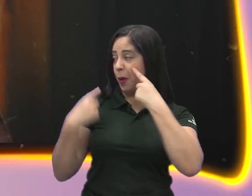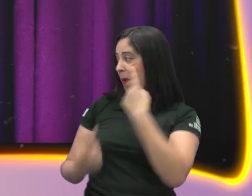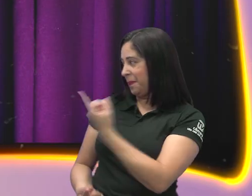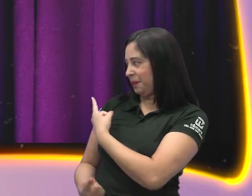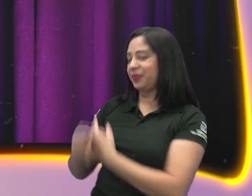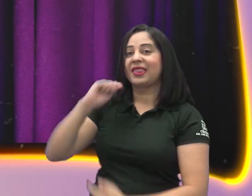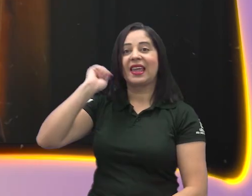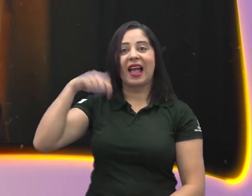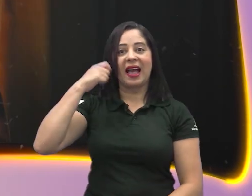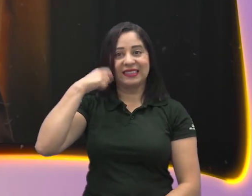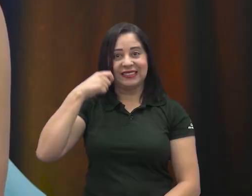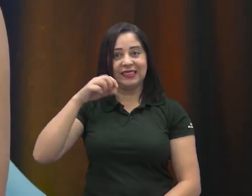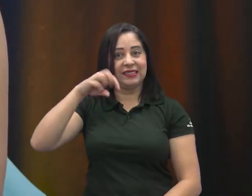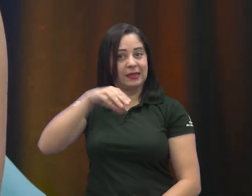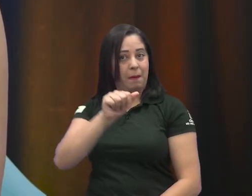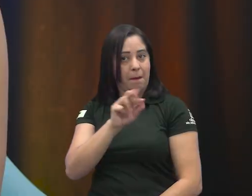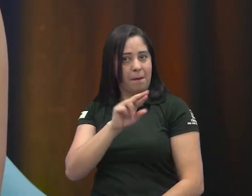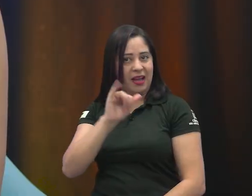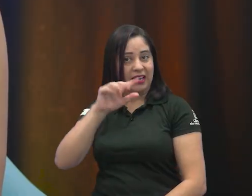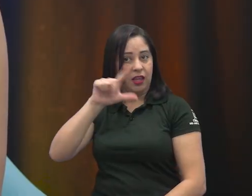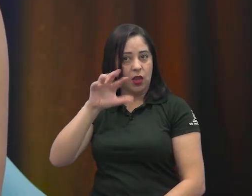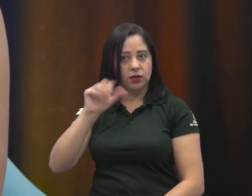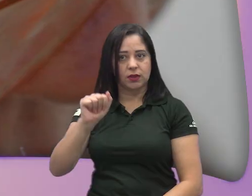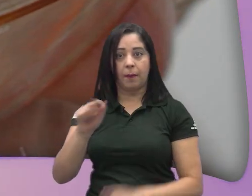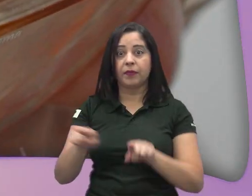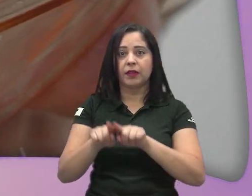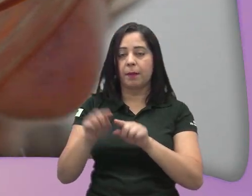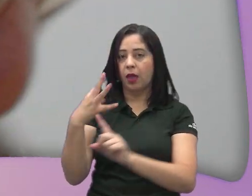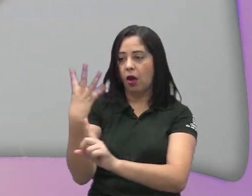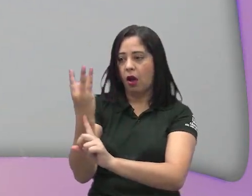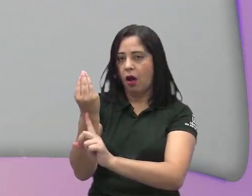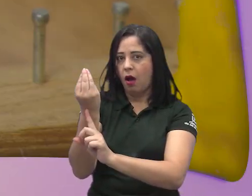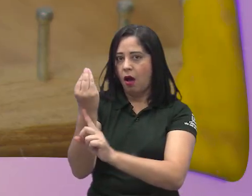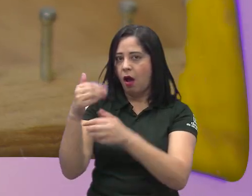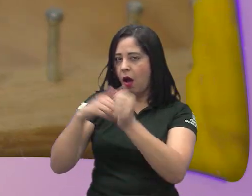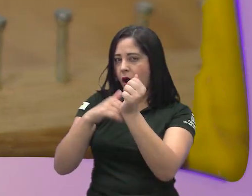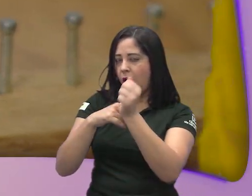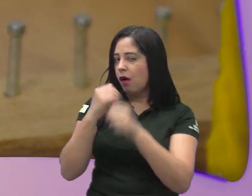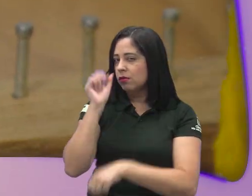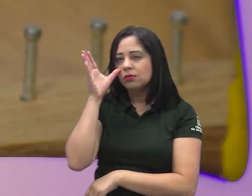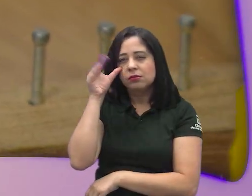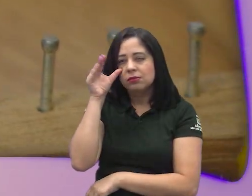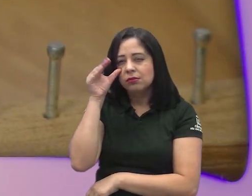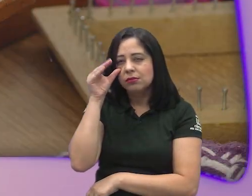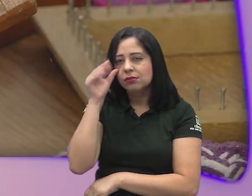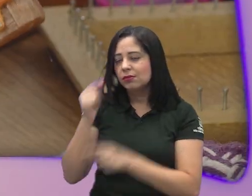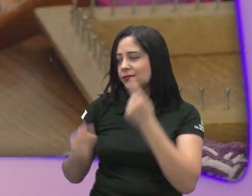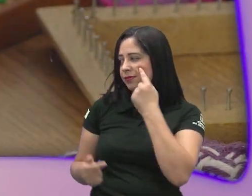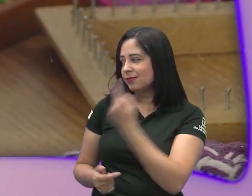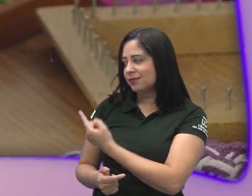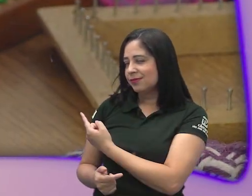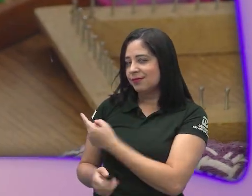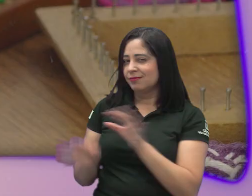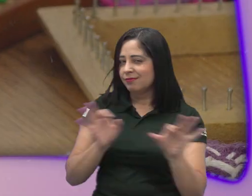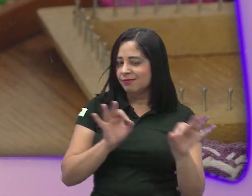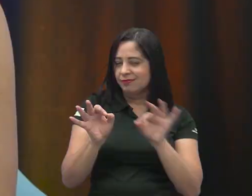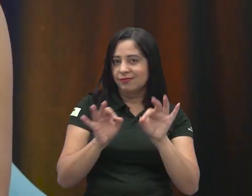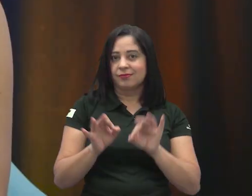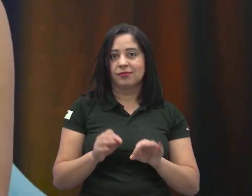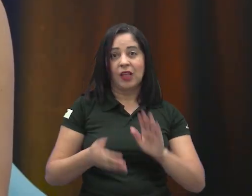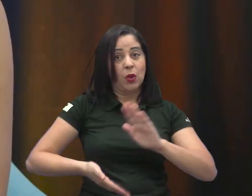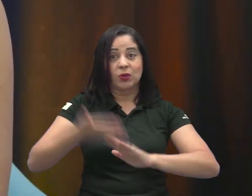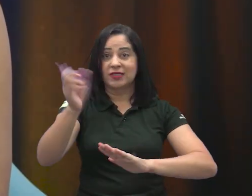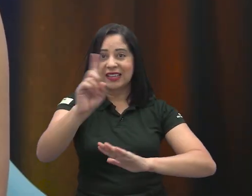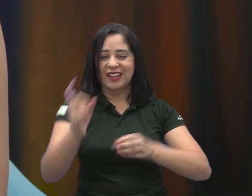atriz Marilda Carvalho. E atenção, a nossa artista misteriosa de hoje já está por aqui, trabalhando em uma obra incrível. Não